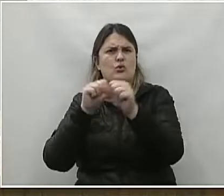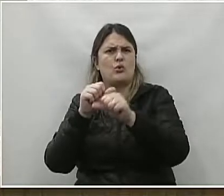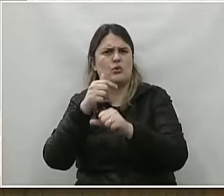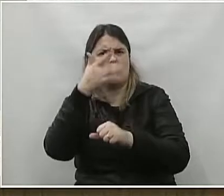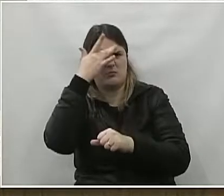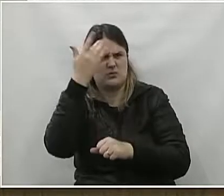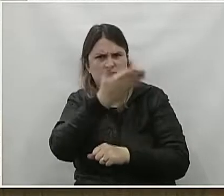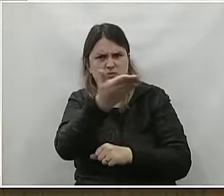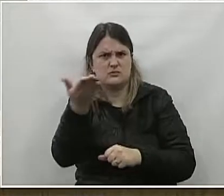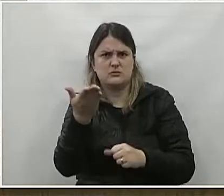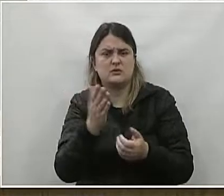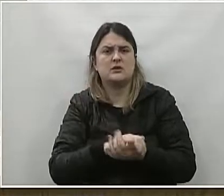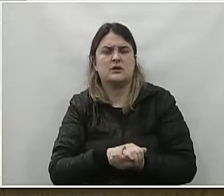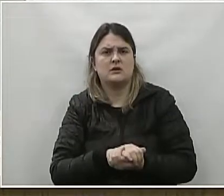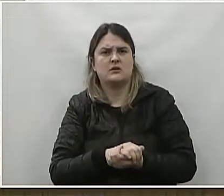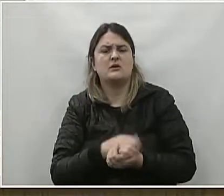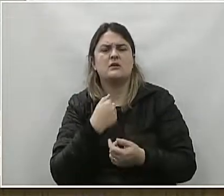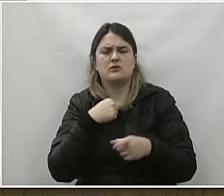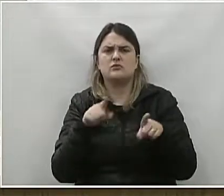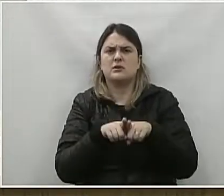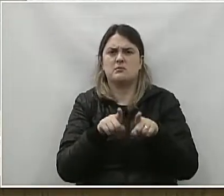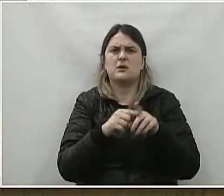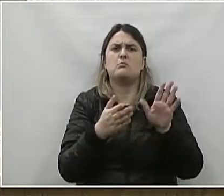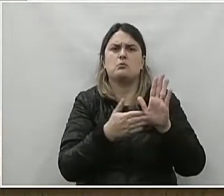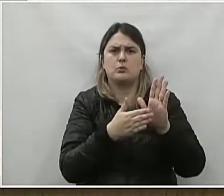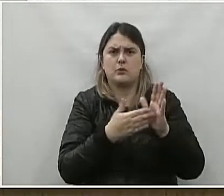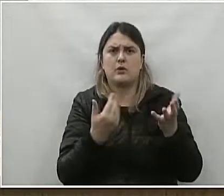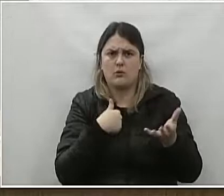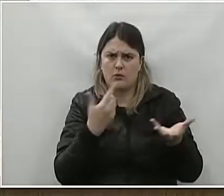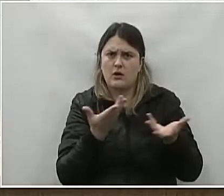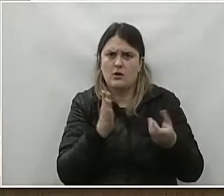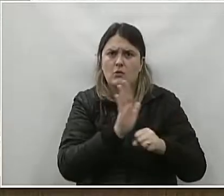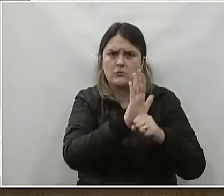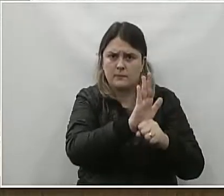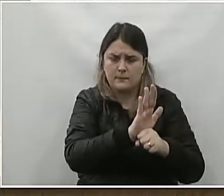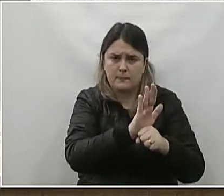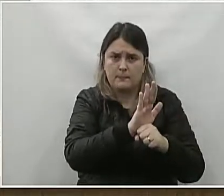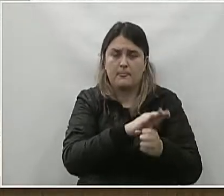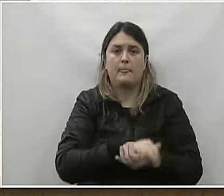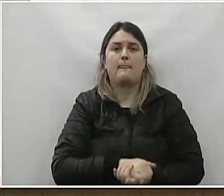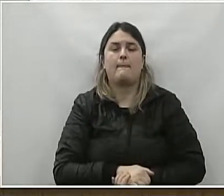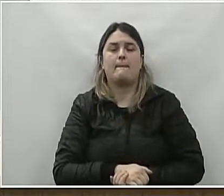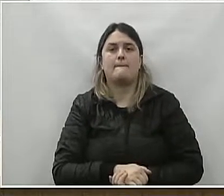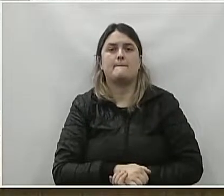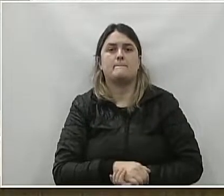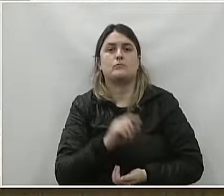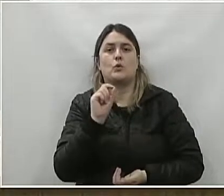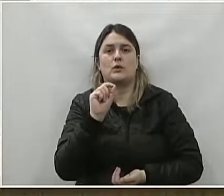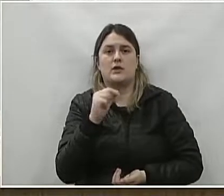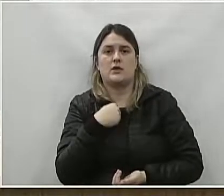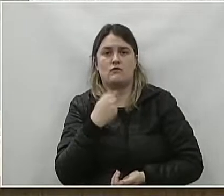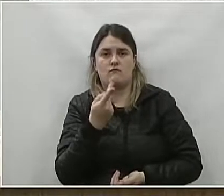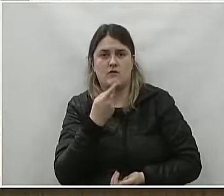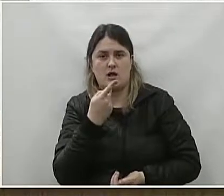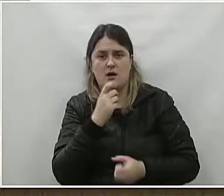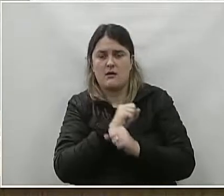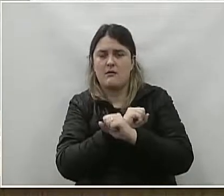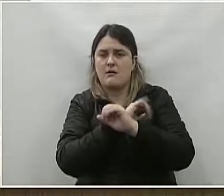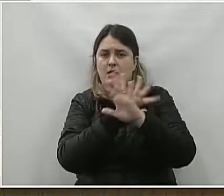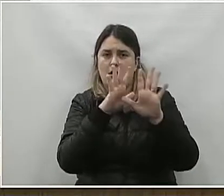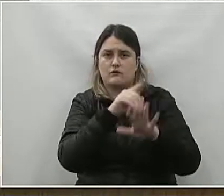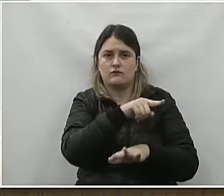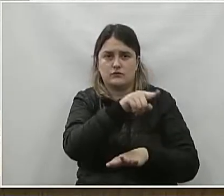ferroviário. E também me proponho a ajudar. E a outra questão que eu quero deixar bem claro para